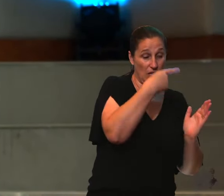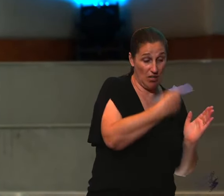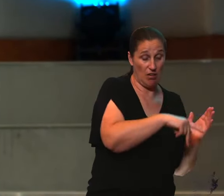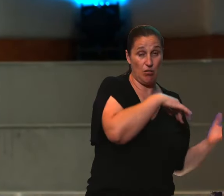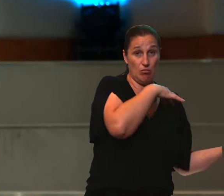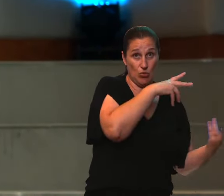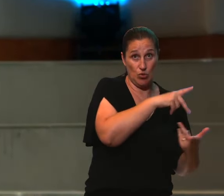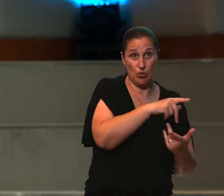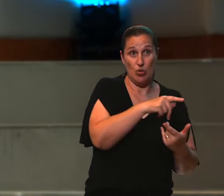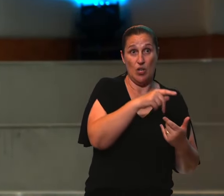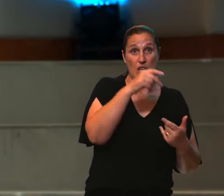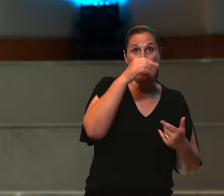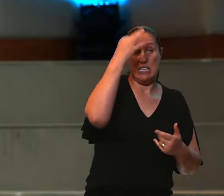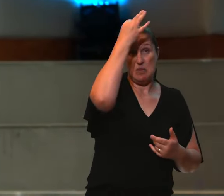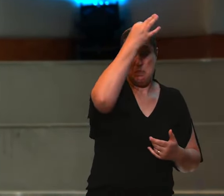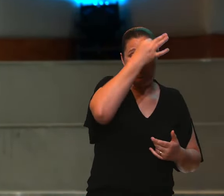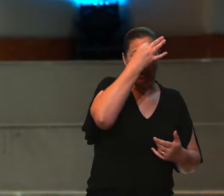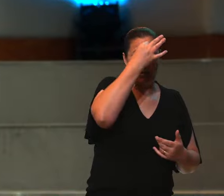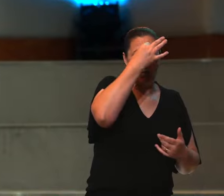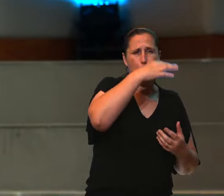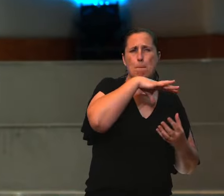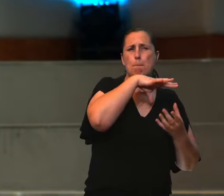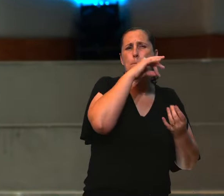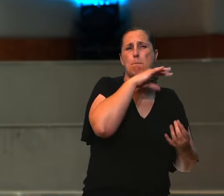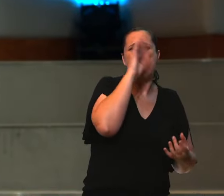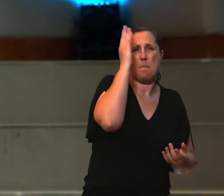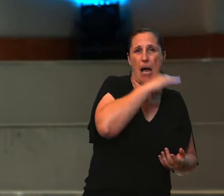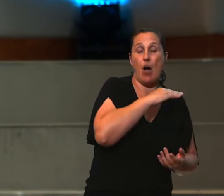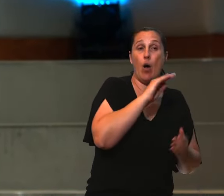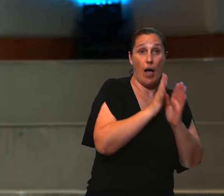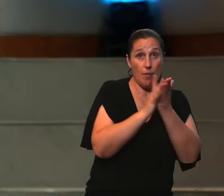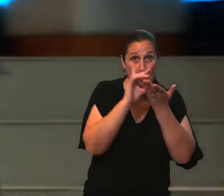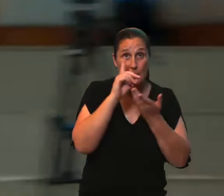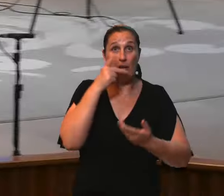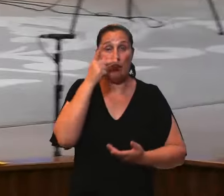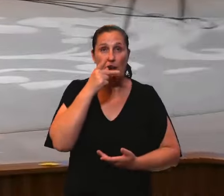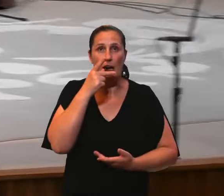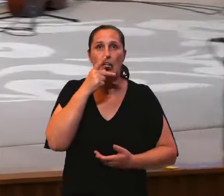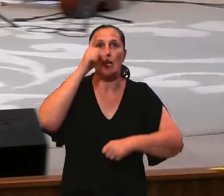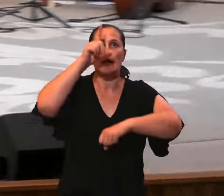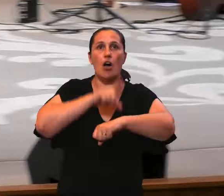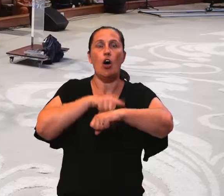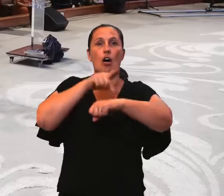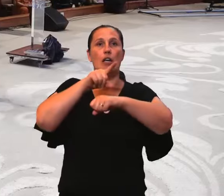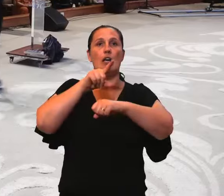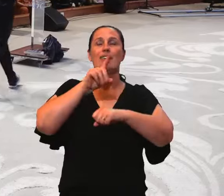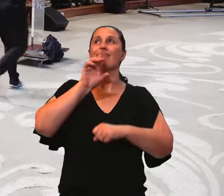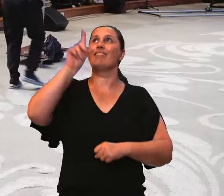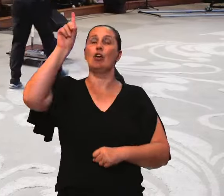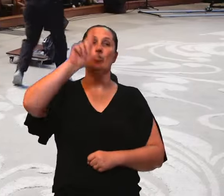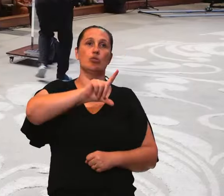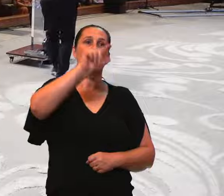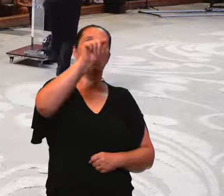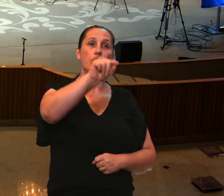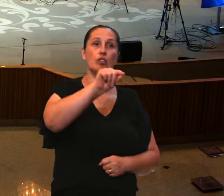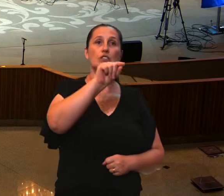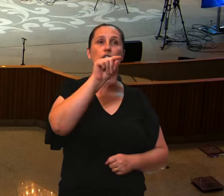malignos que operam neste mundo a Bíblia diz nessa hora Deus ressuscitou você porque você estava